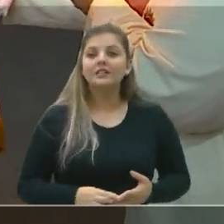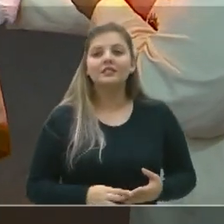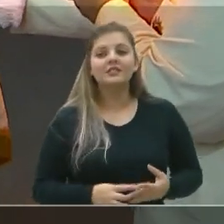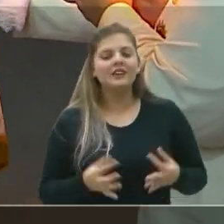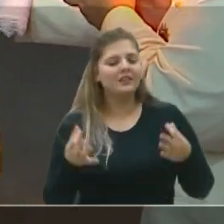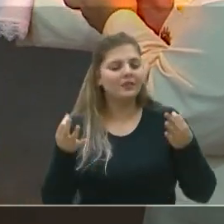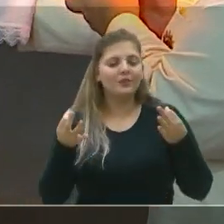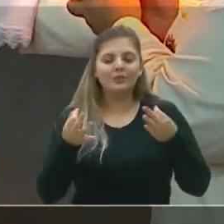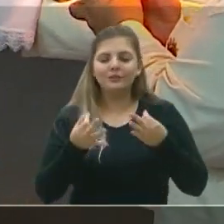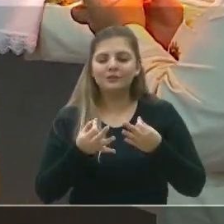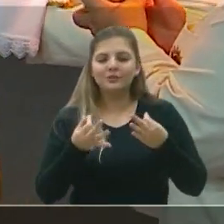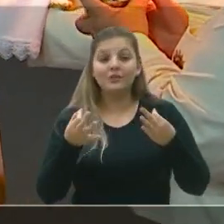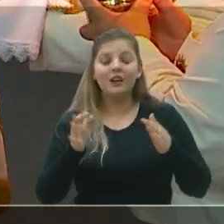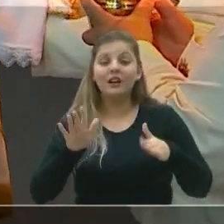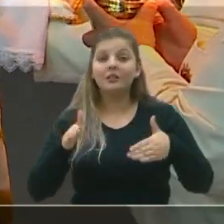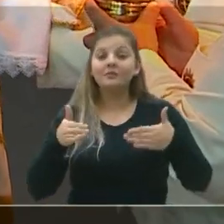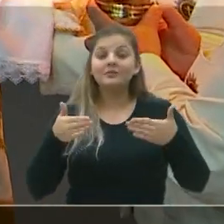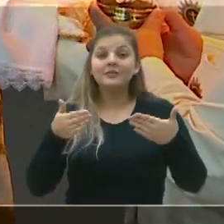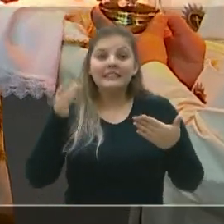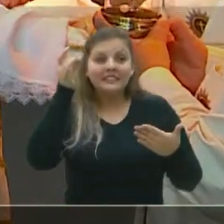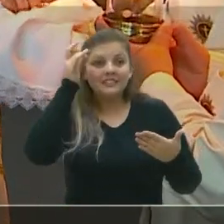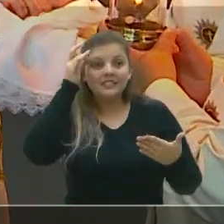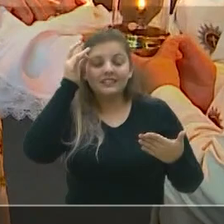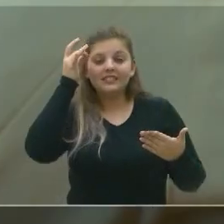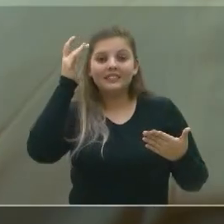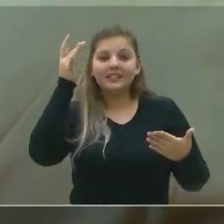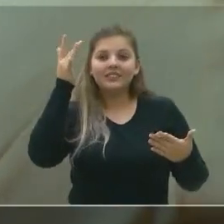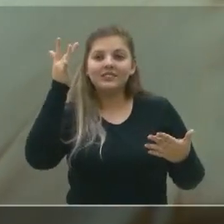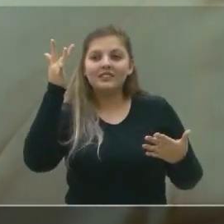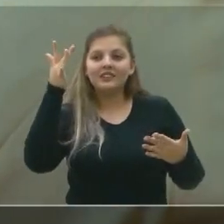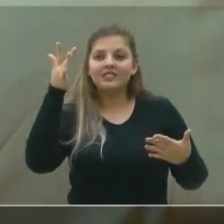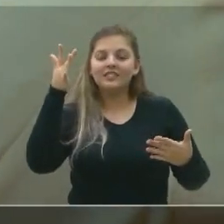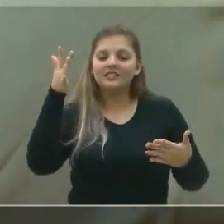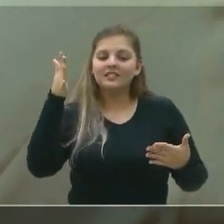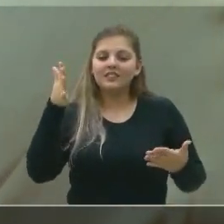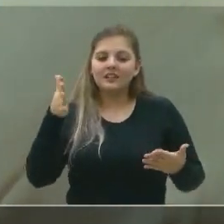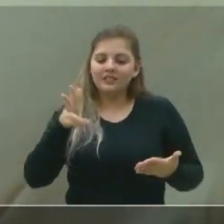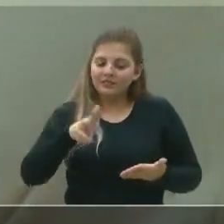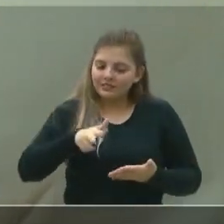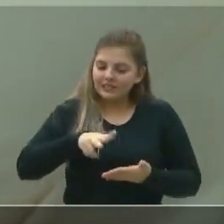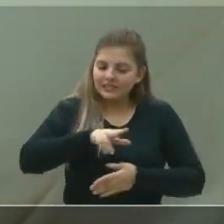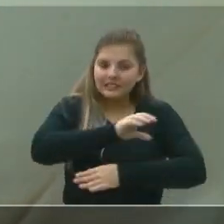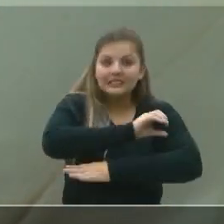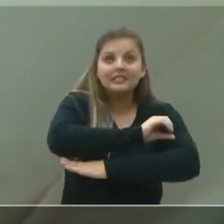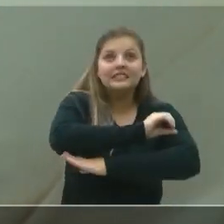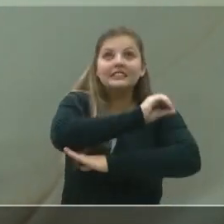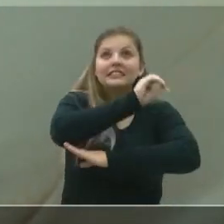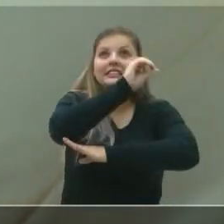Tão certo como a manhã que se